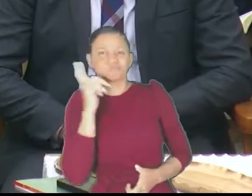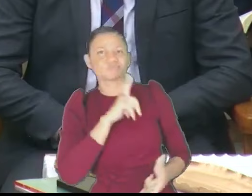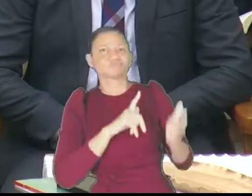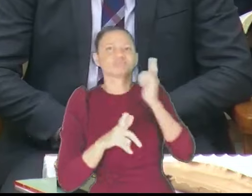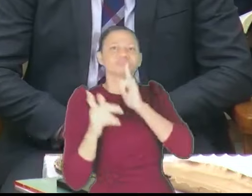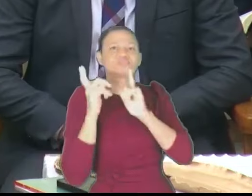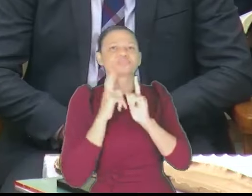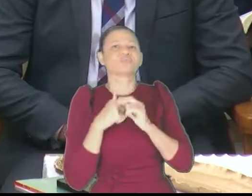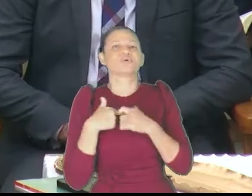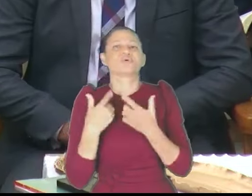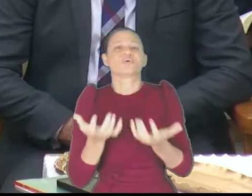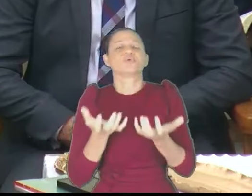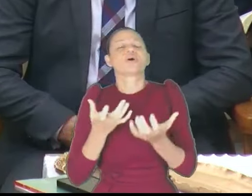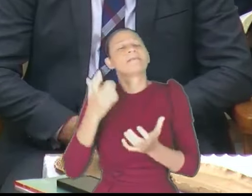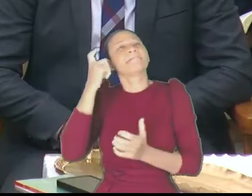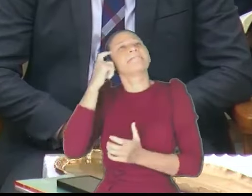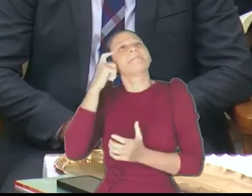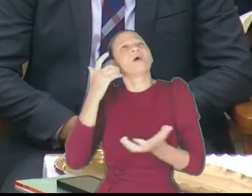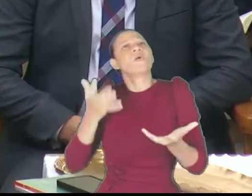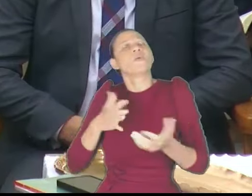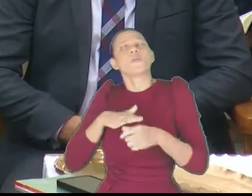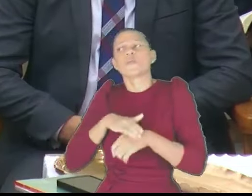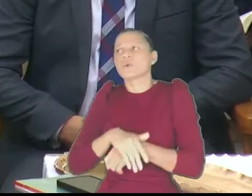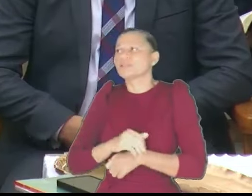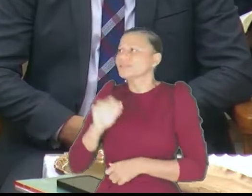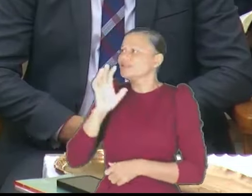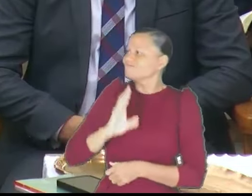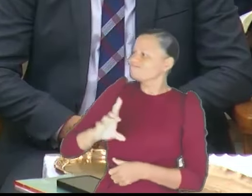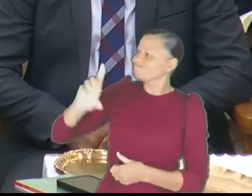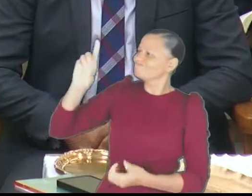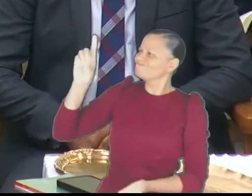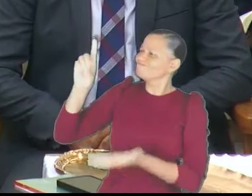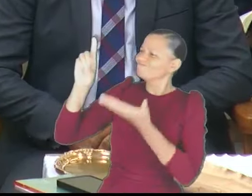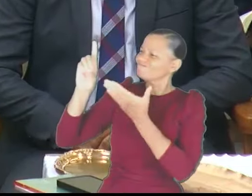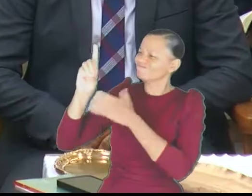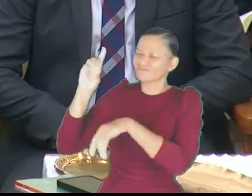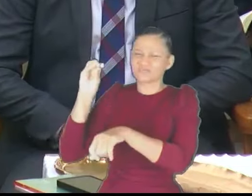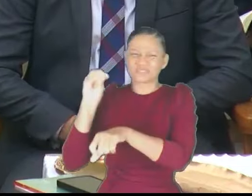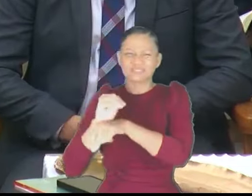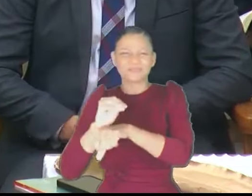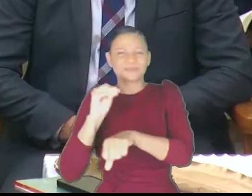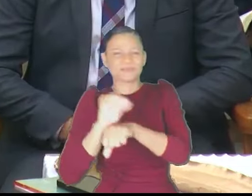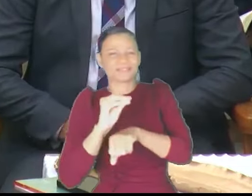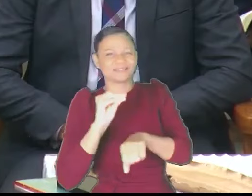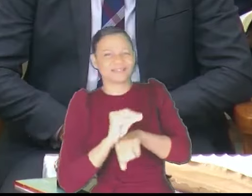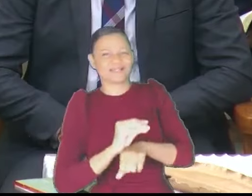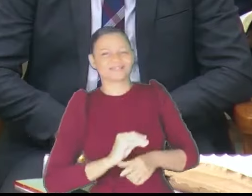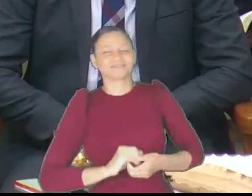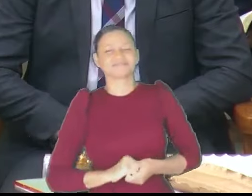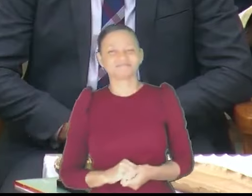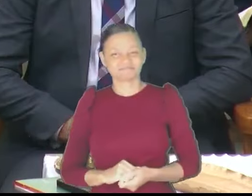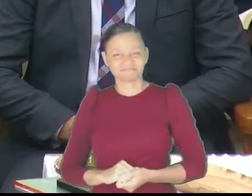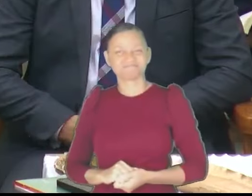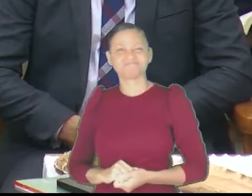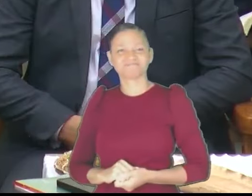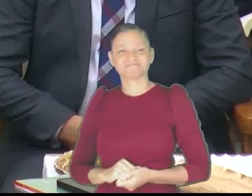Eu quero pensar nessa noite sobre esse Deus de provisão,